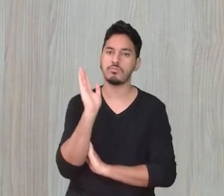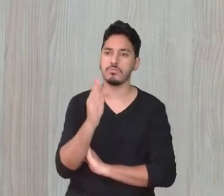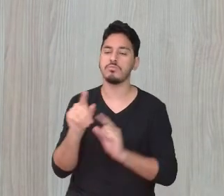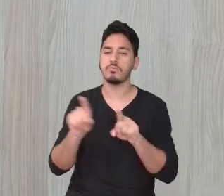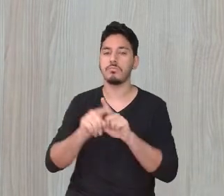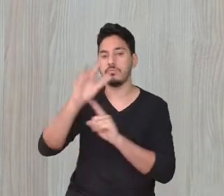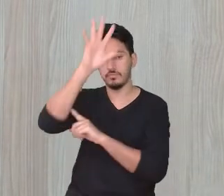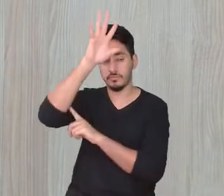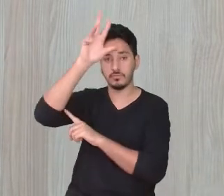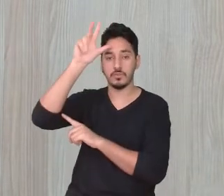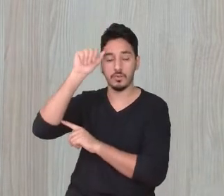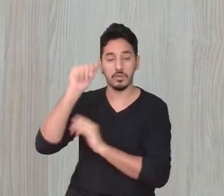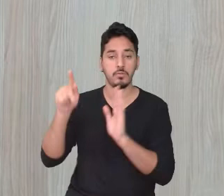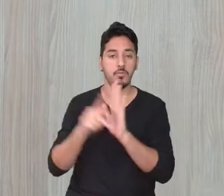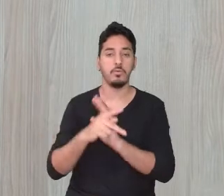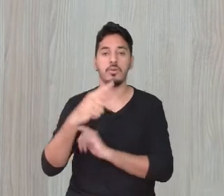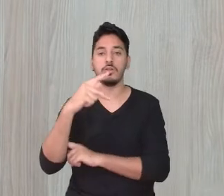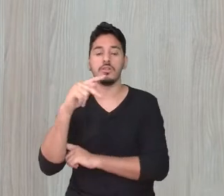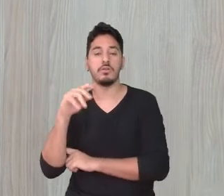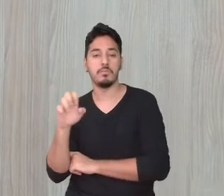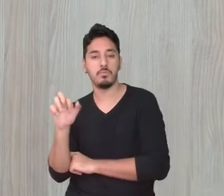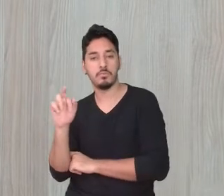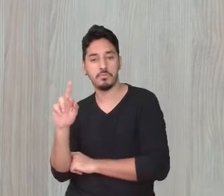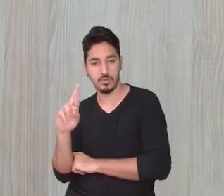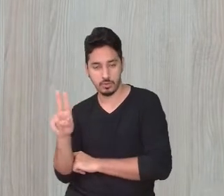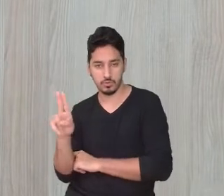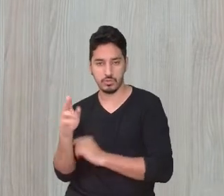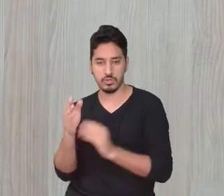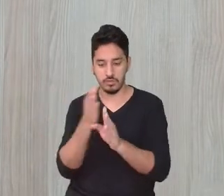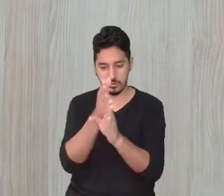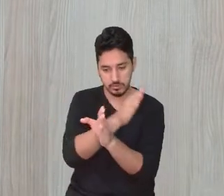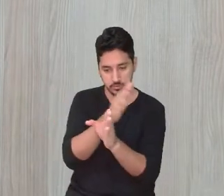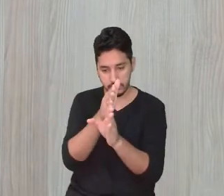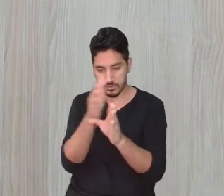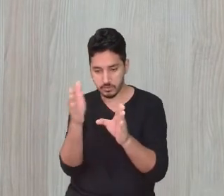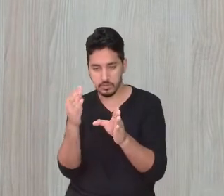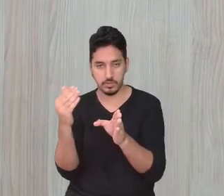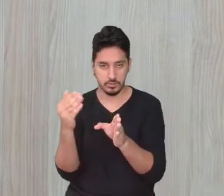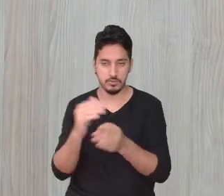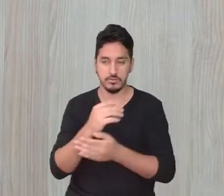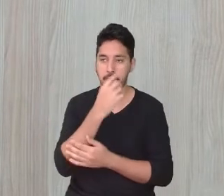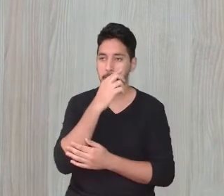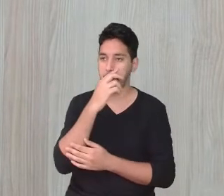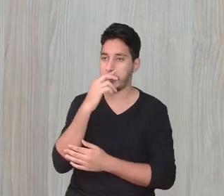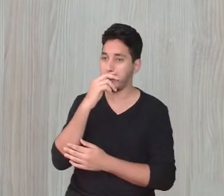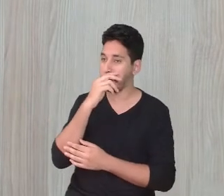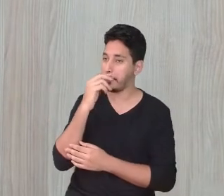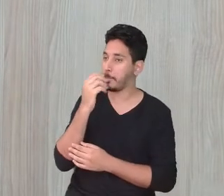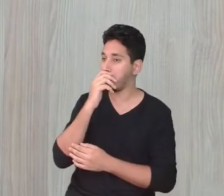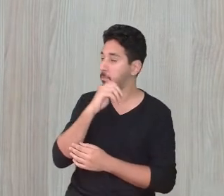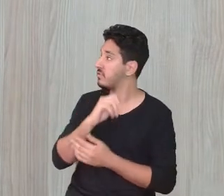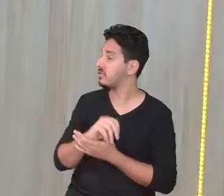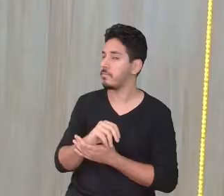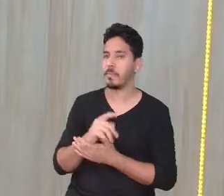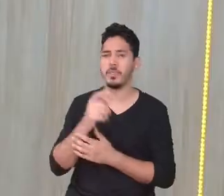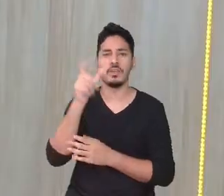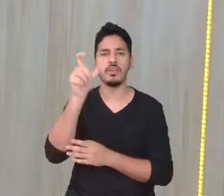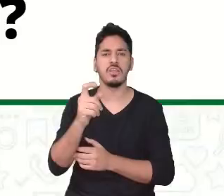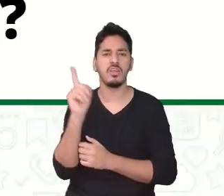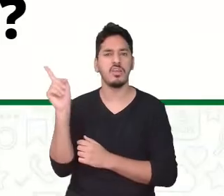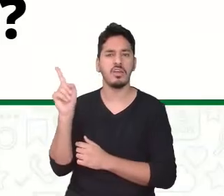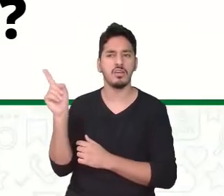na Amazônia peruana, não fui na brasileira, fui para o Peru para poder ir para aquela parte da Amazônia, viu, gente? E me diga quem é esse